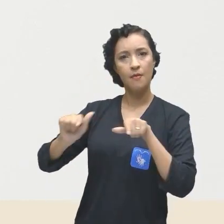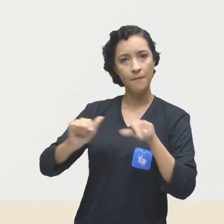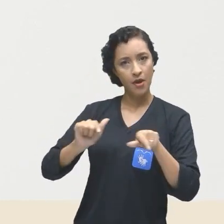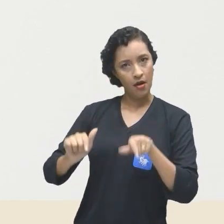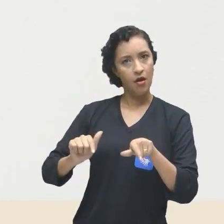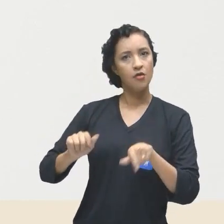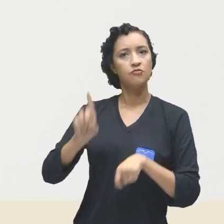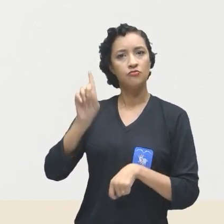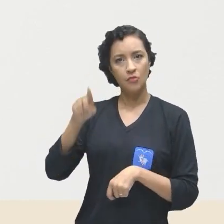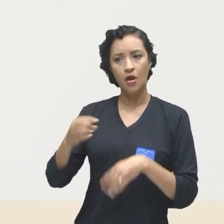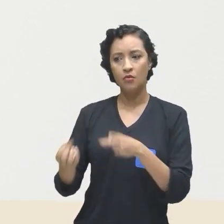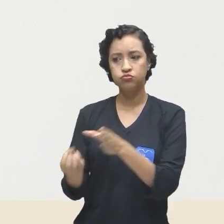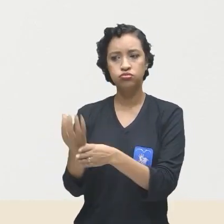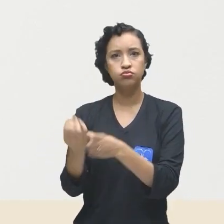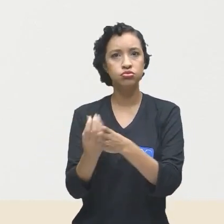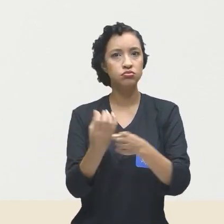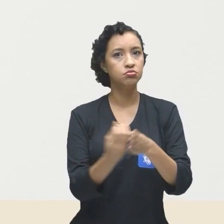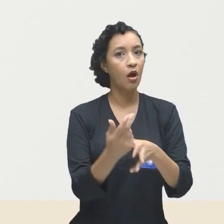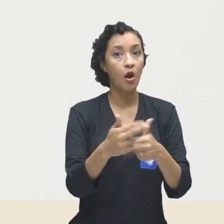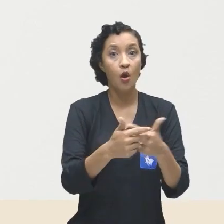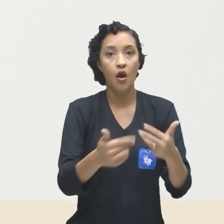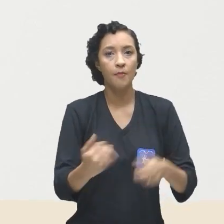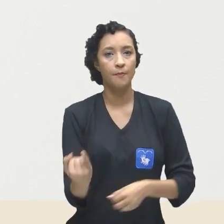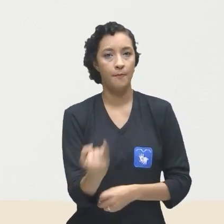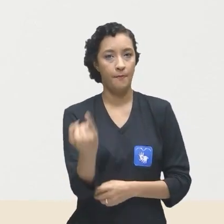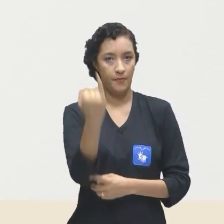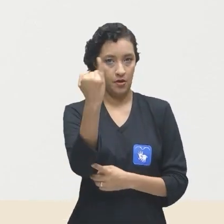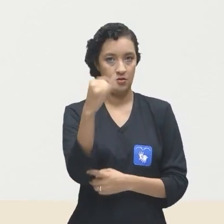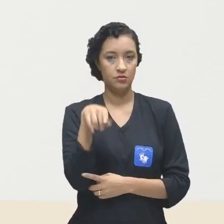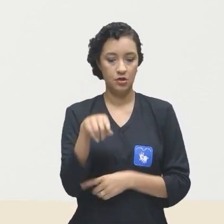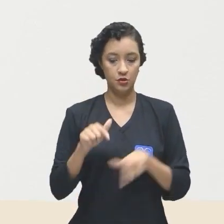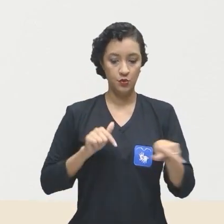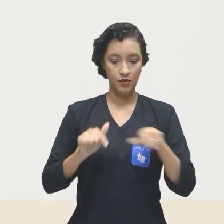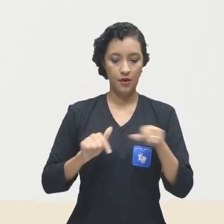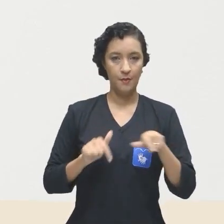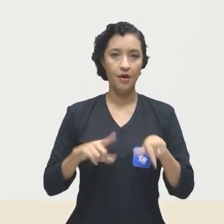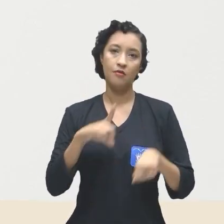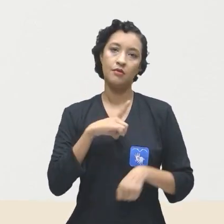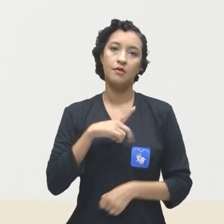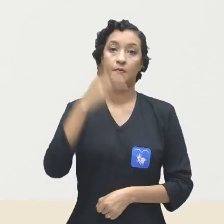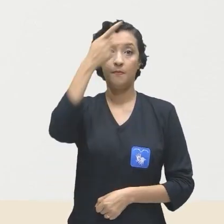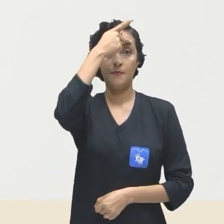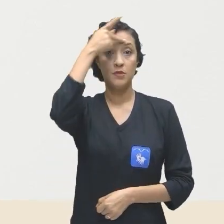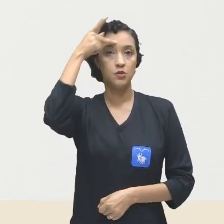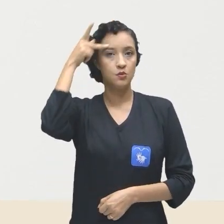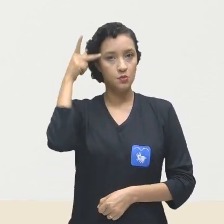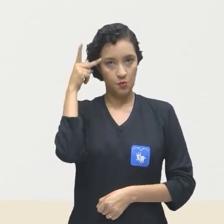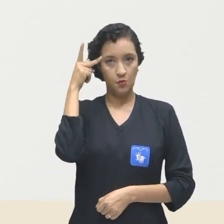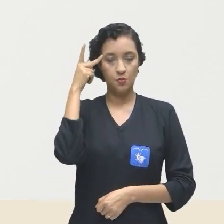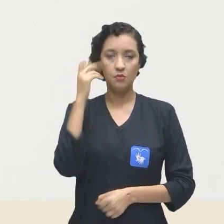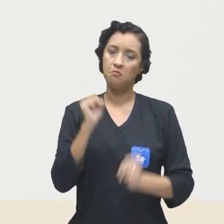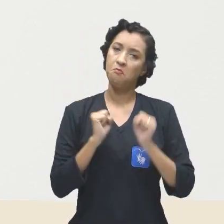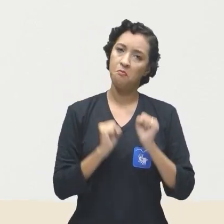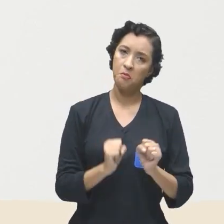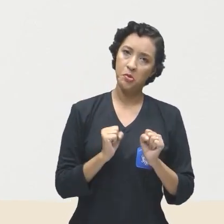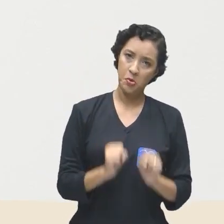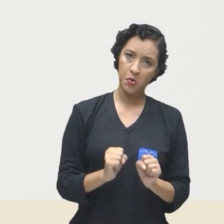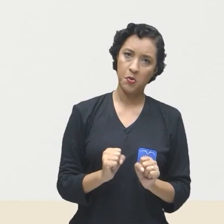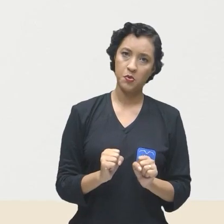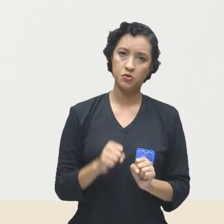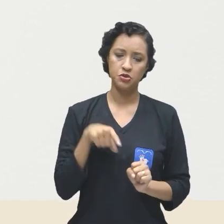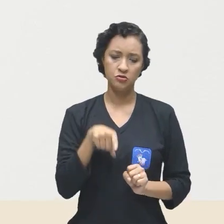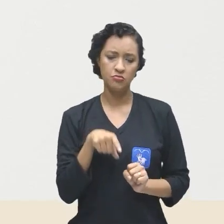mais importantes. Nesse recurso nós temos pessoas, o trabalho físico e intelectual. Observa bem